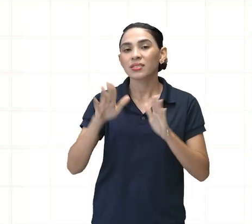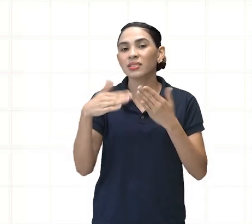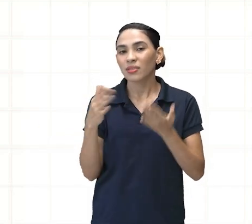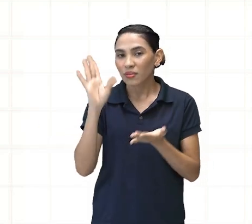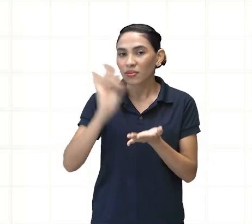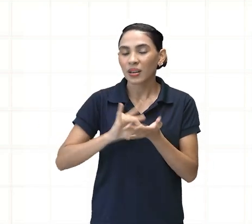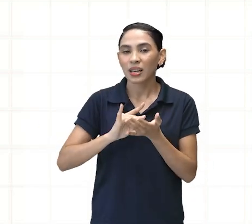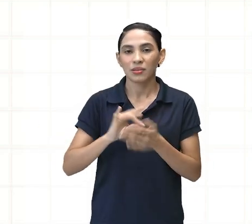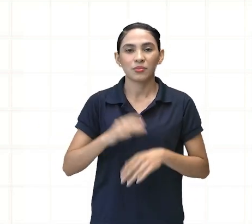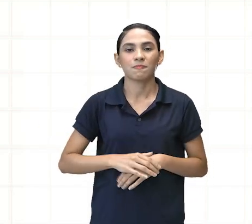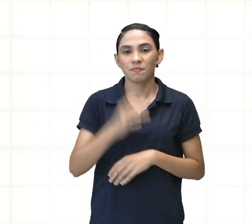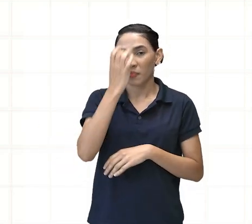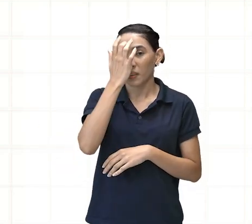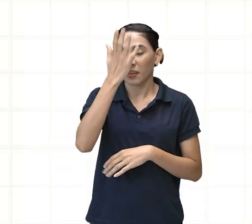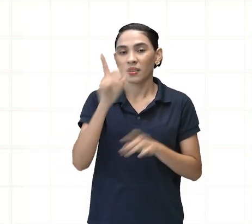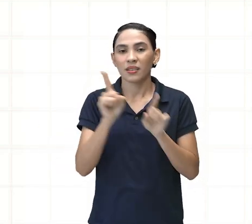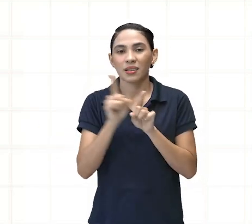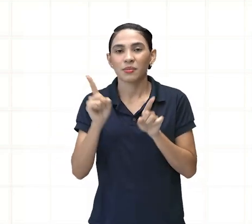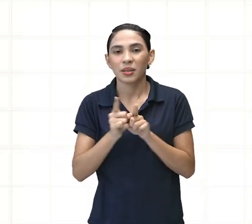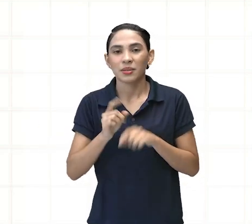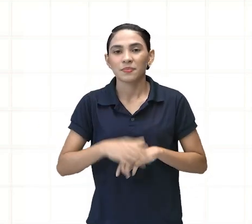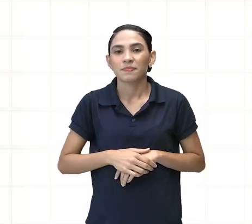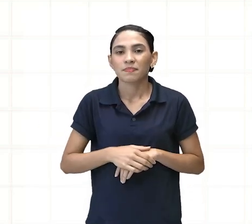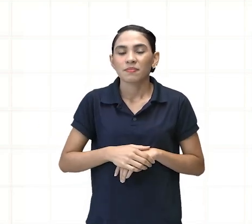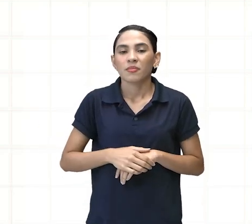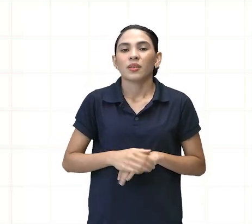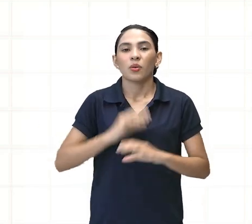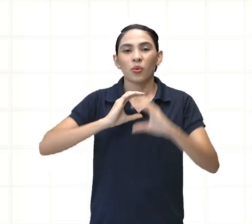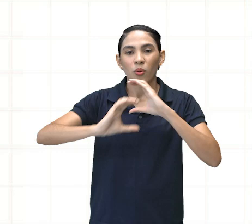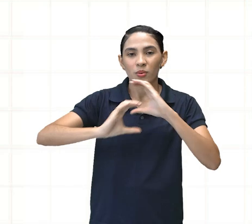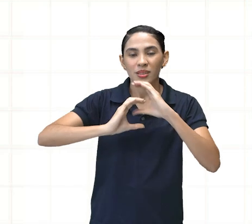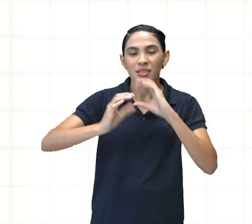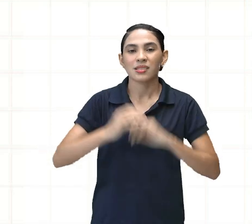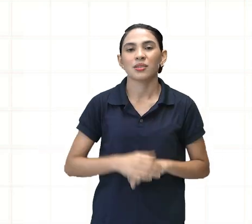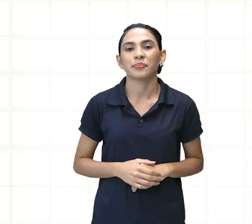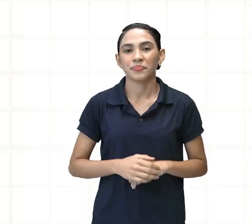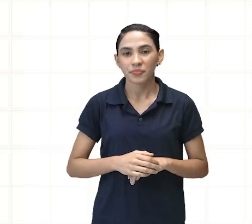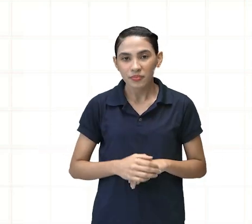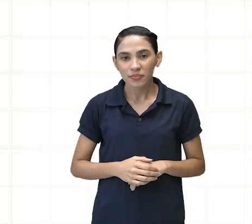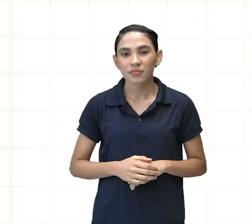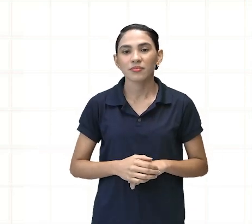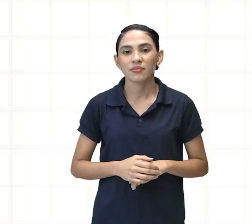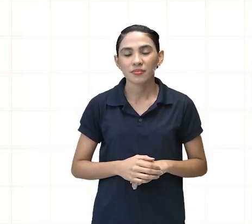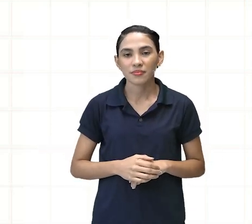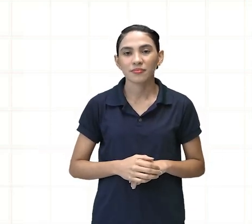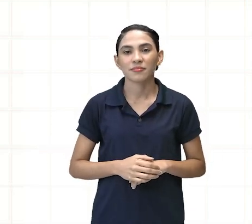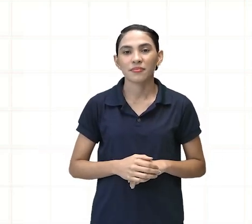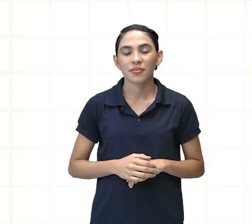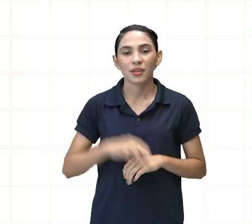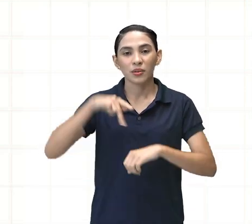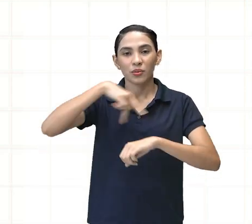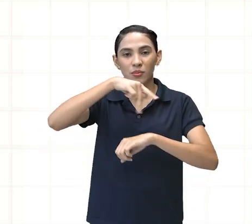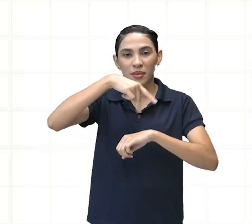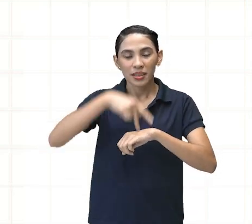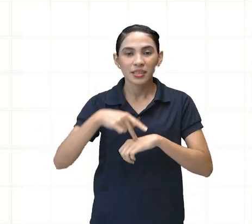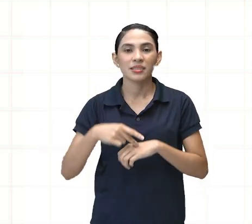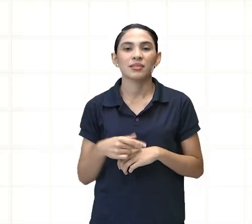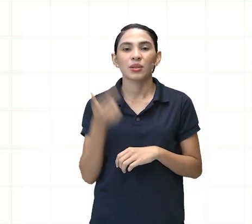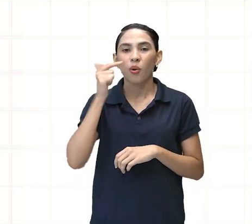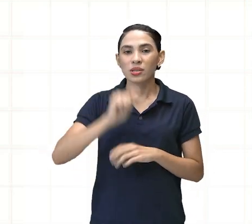isso realmente acaba facilitando bastante essa comunicação, aí, dos países